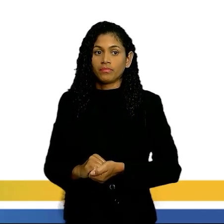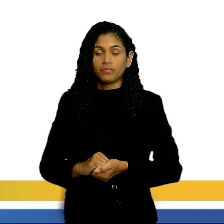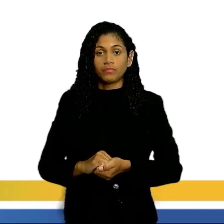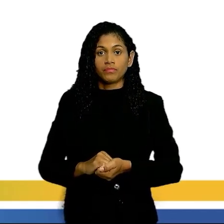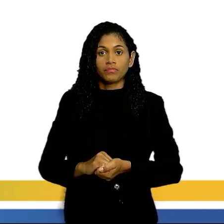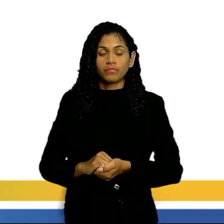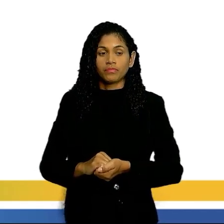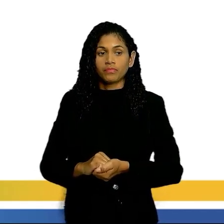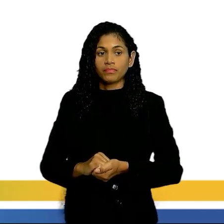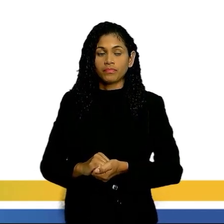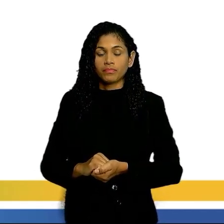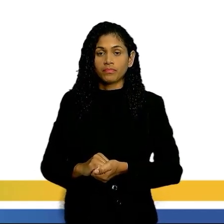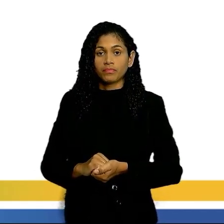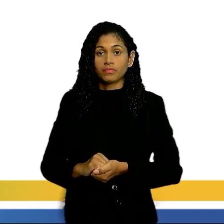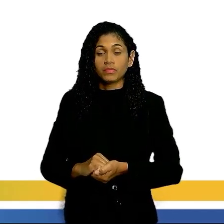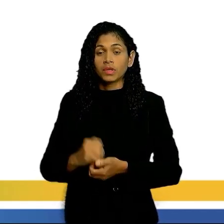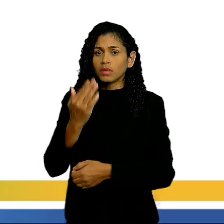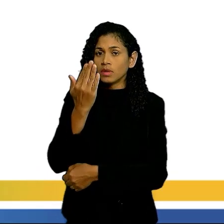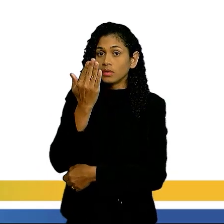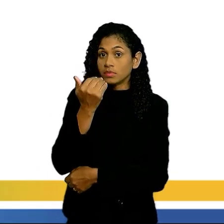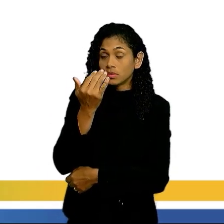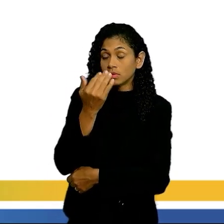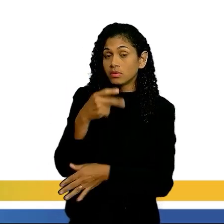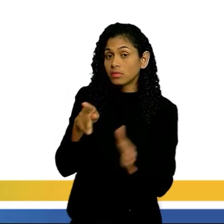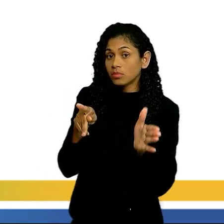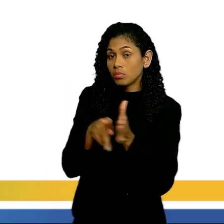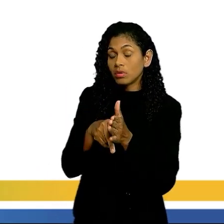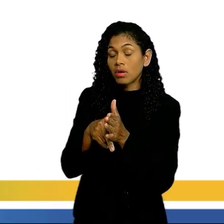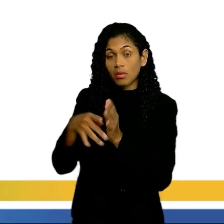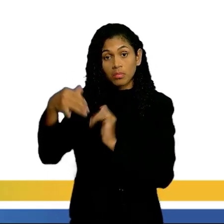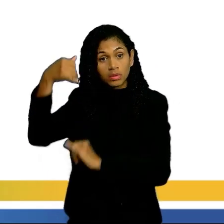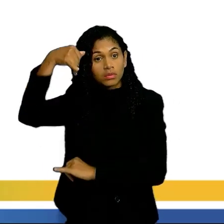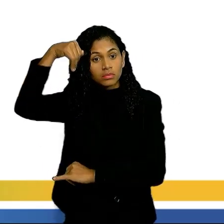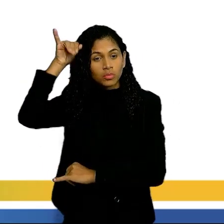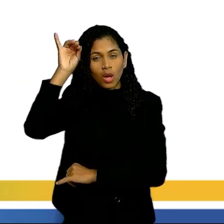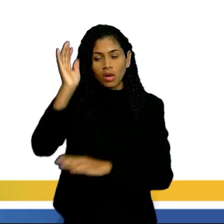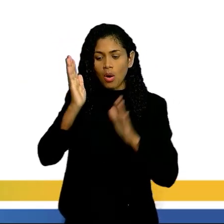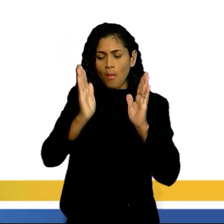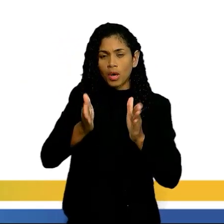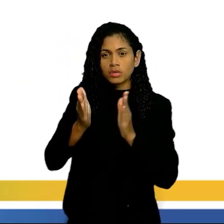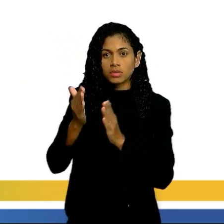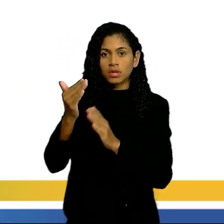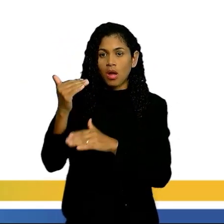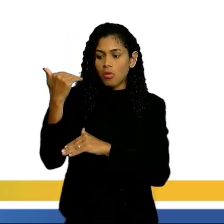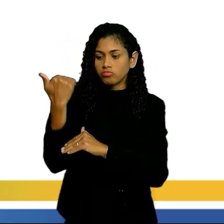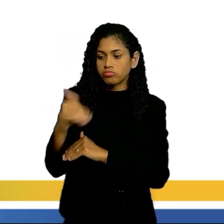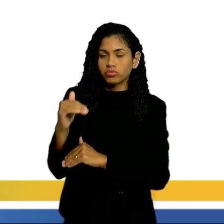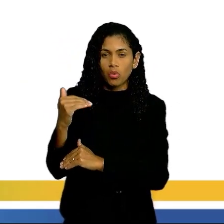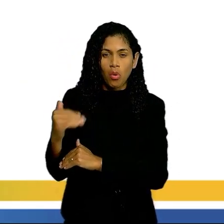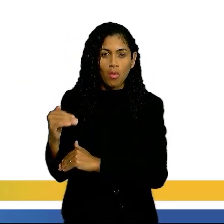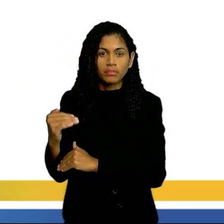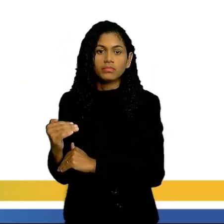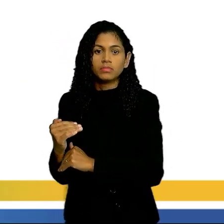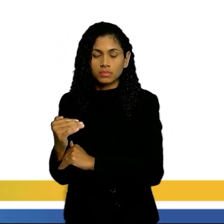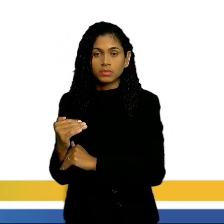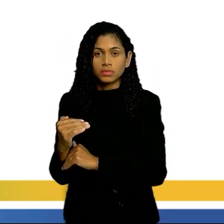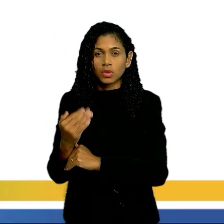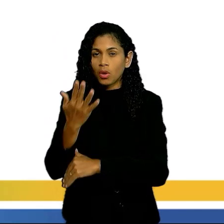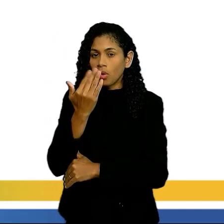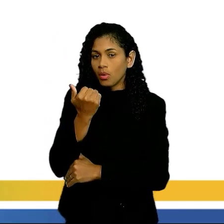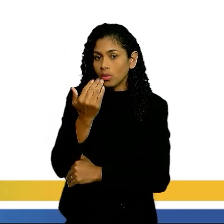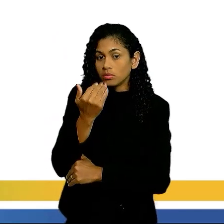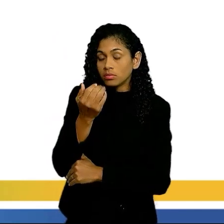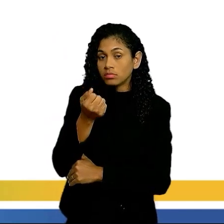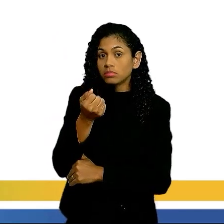Diz o seguinte: na alimentação de gado de corte, o processo de cortar a forragem, colocá-la